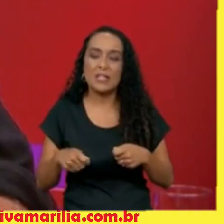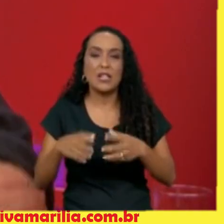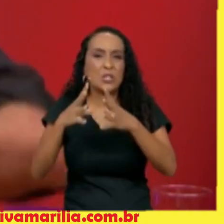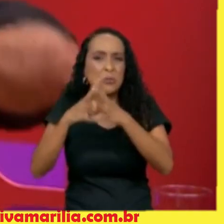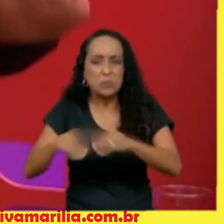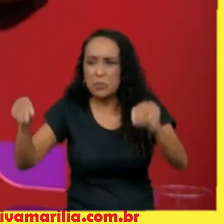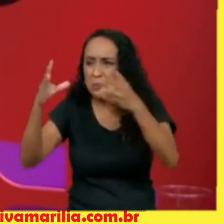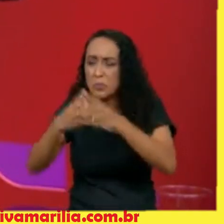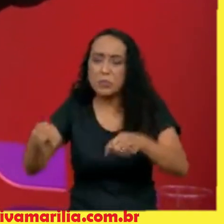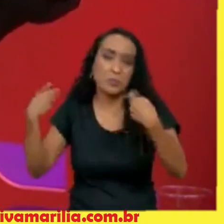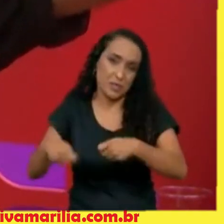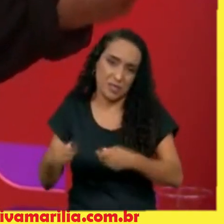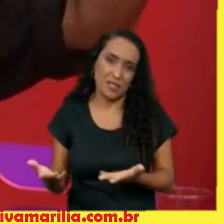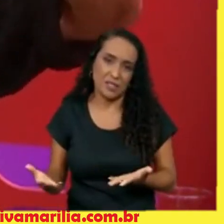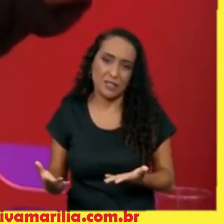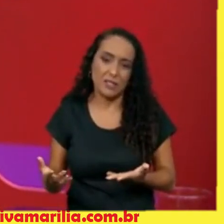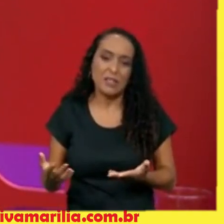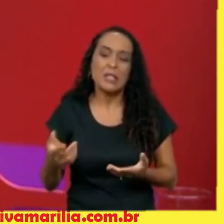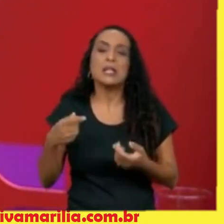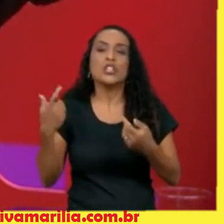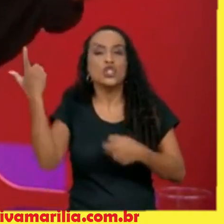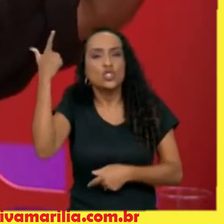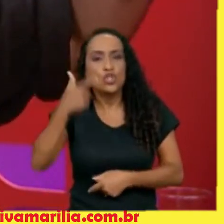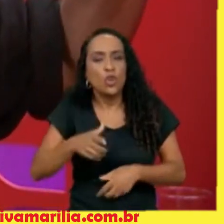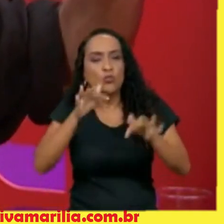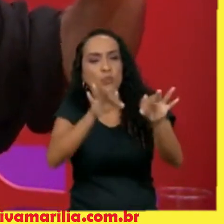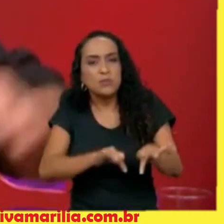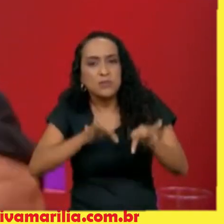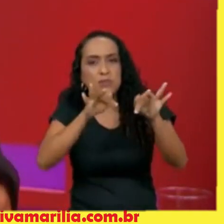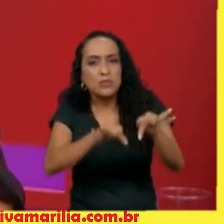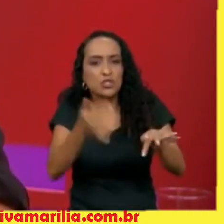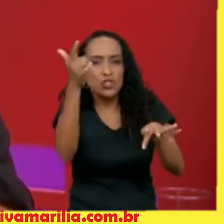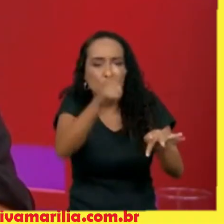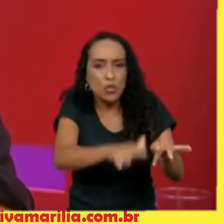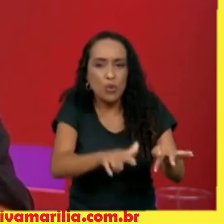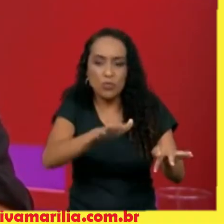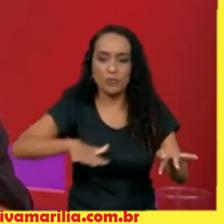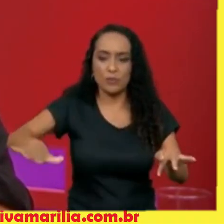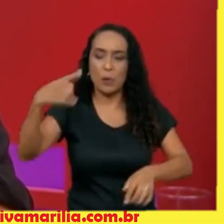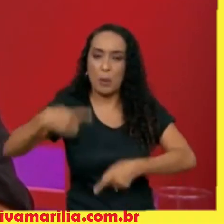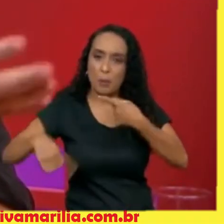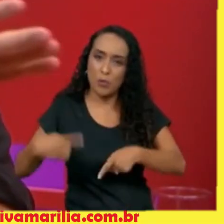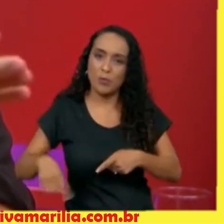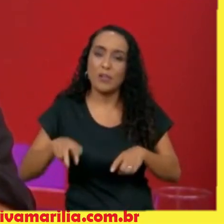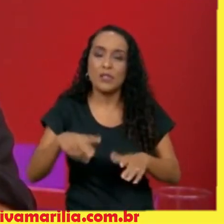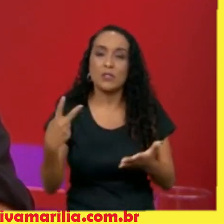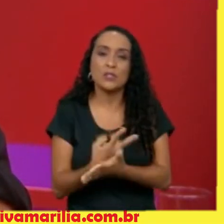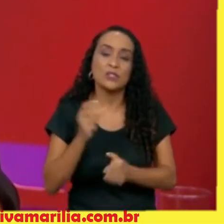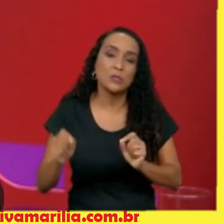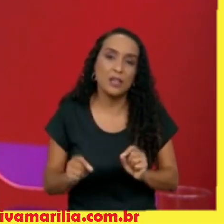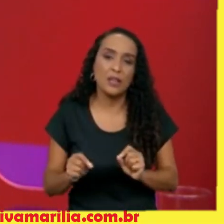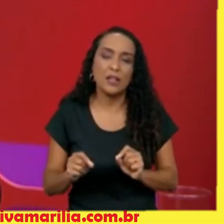destruído, né? Você tem que refeudalizar a esfera pública e tal, que é exatamente o que está acontecendo, essa coisa do